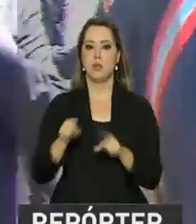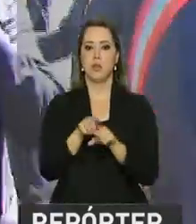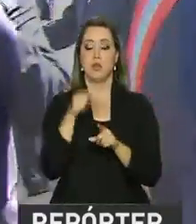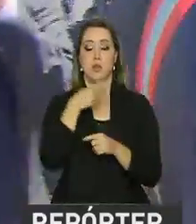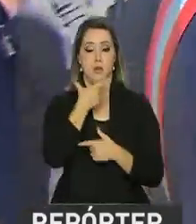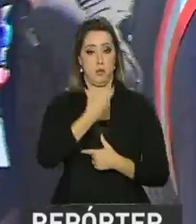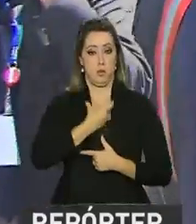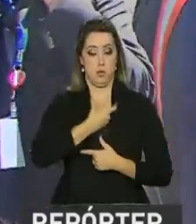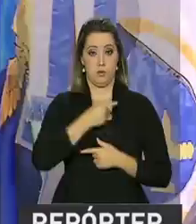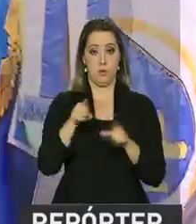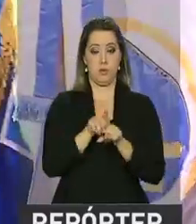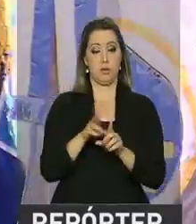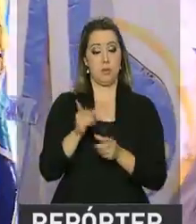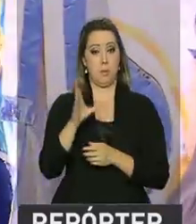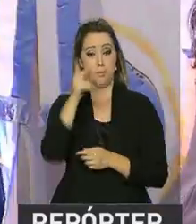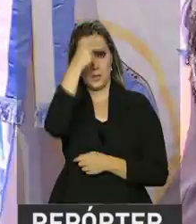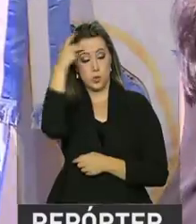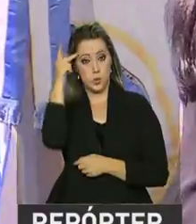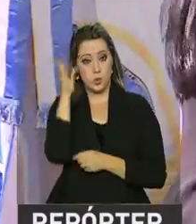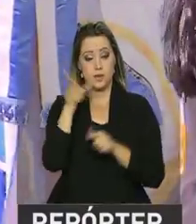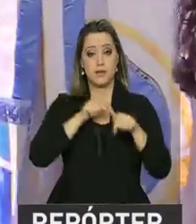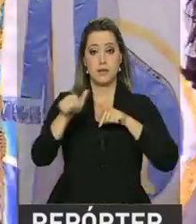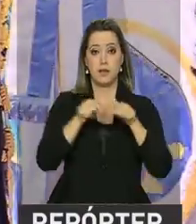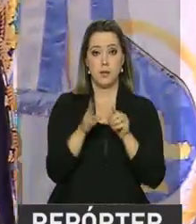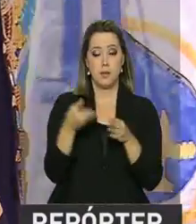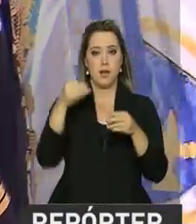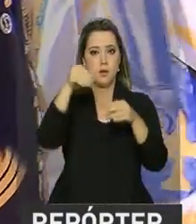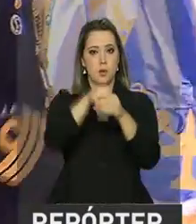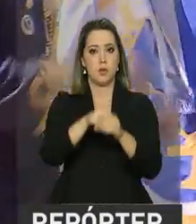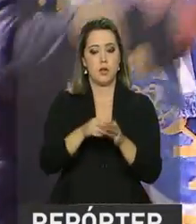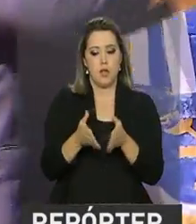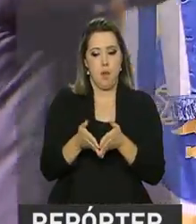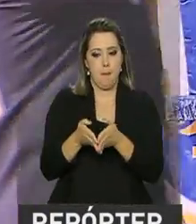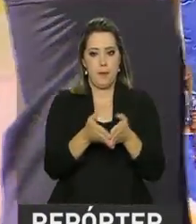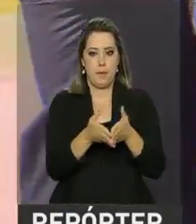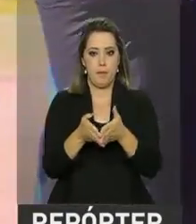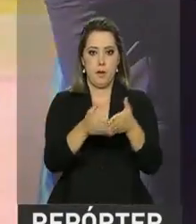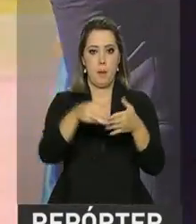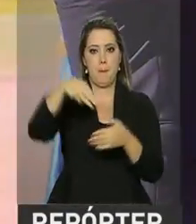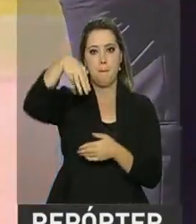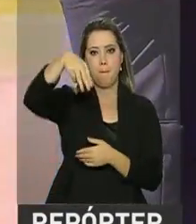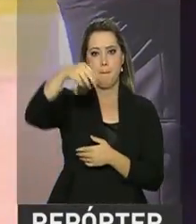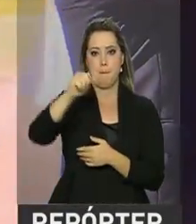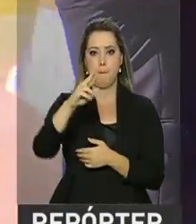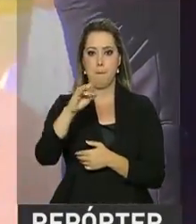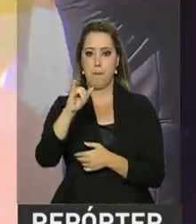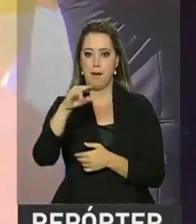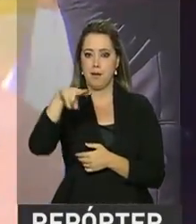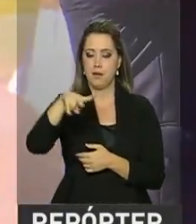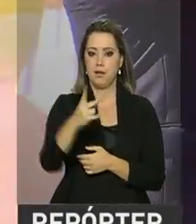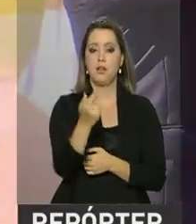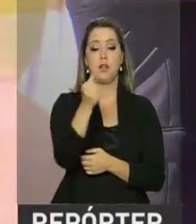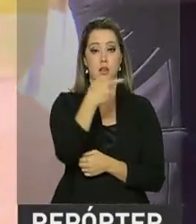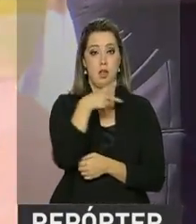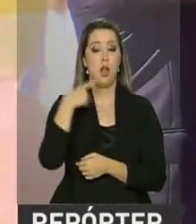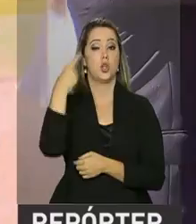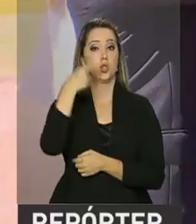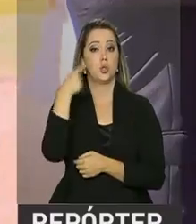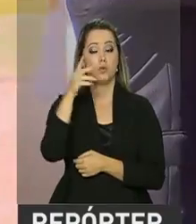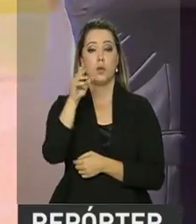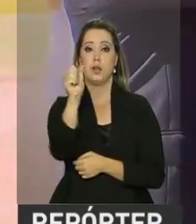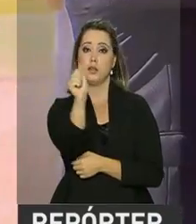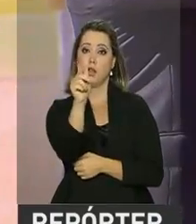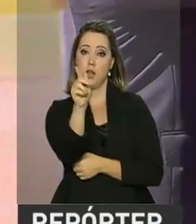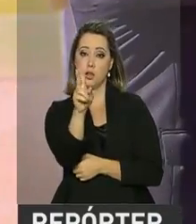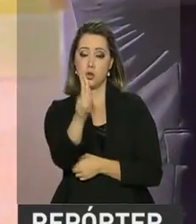civis e militares que prestaram serviços relevantes à marinha brasileira a advogada Geral da União grece Maria Fernandes Mendonça e o